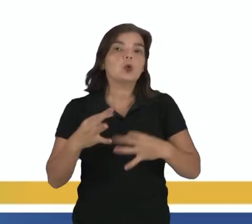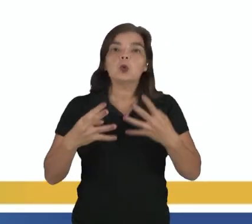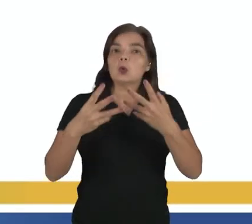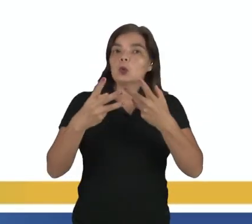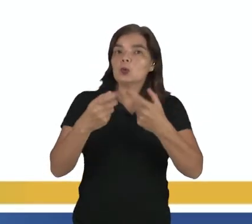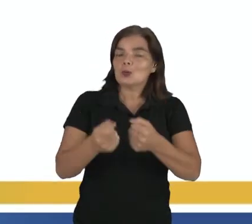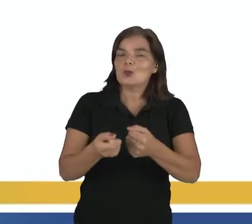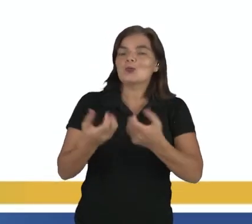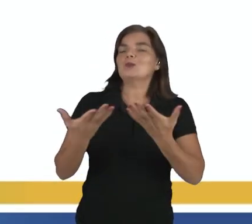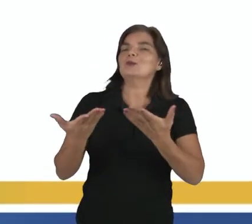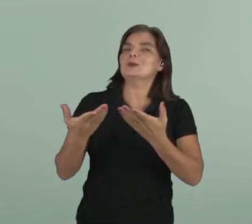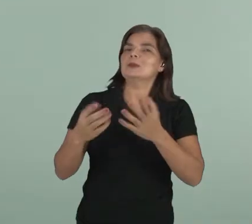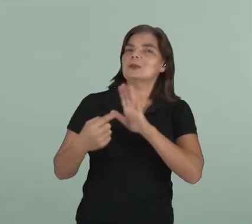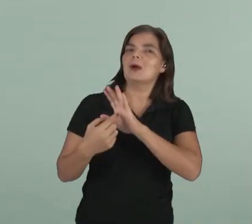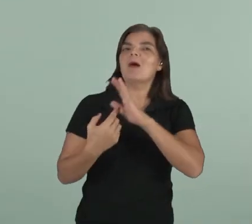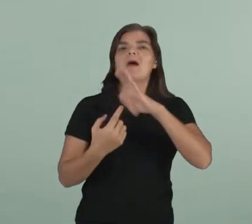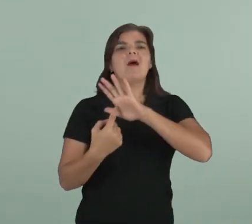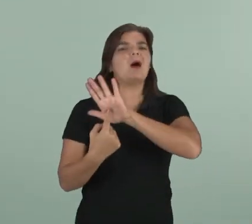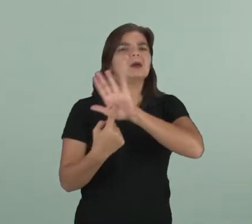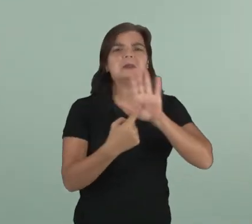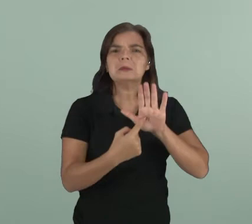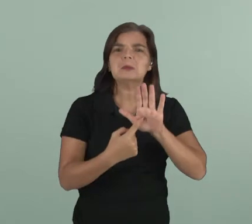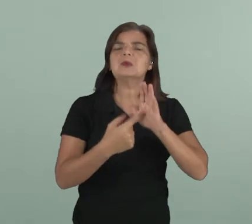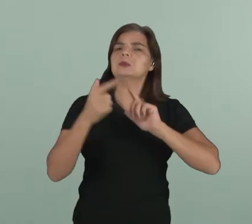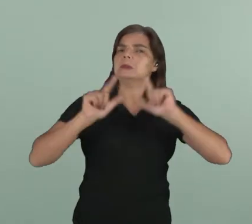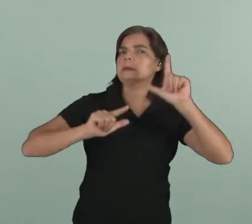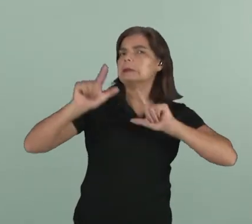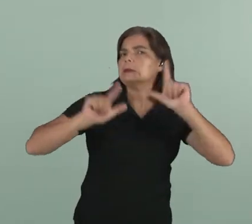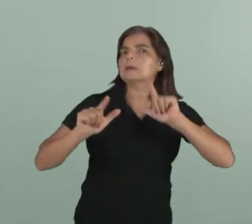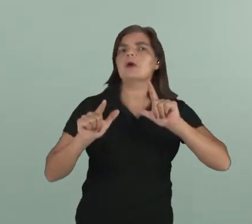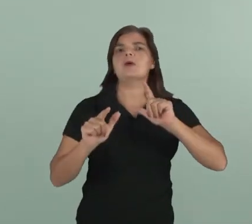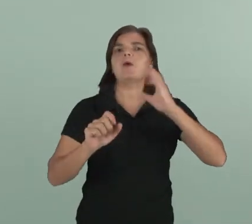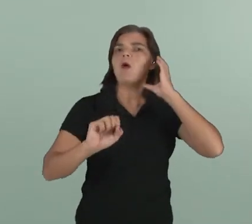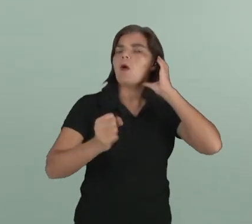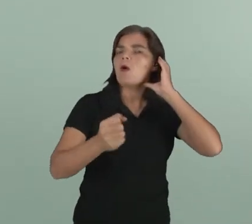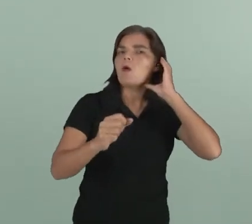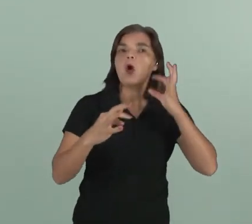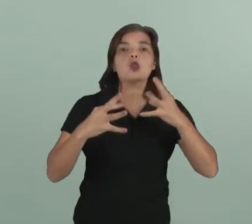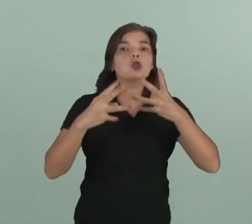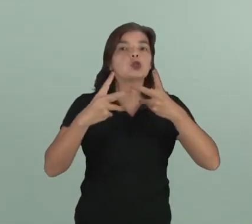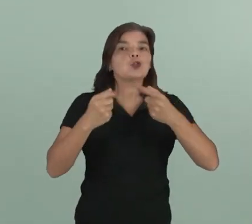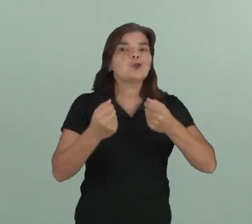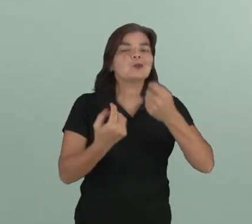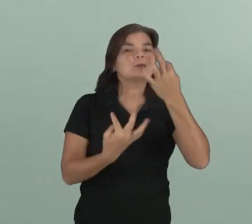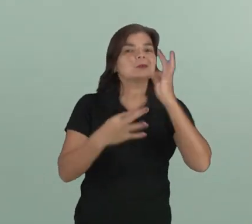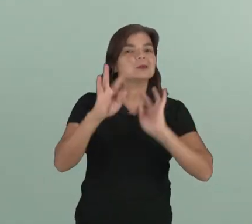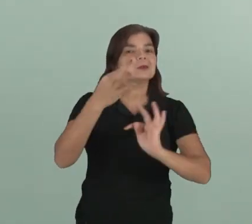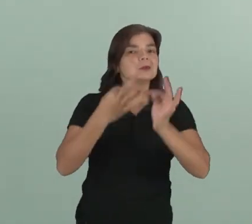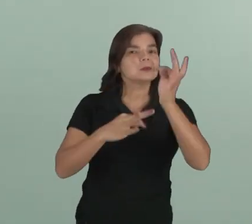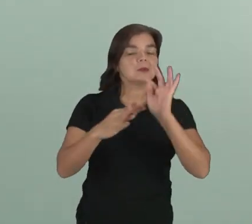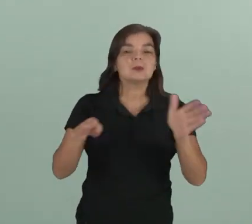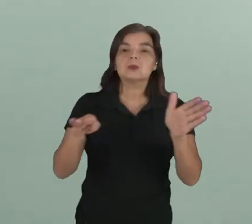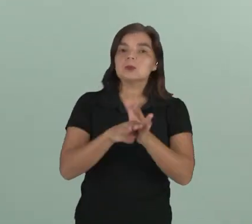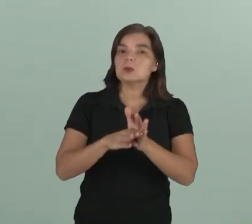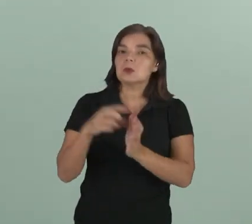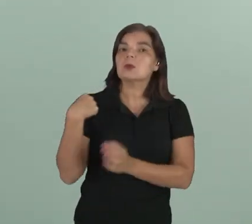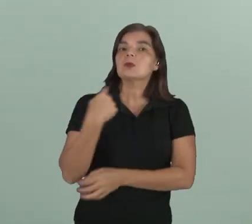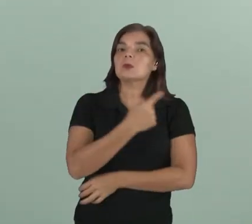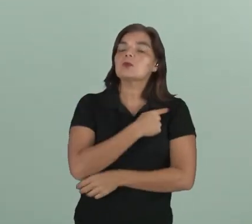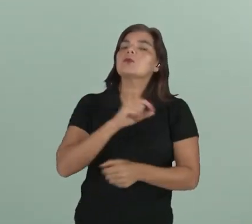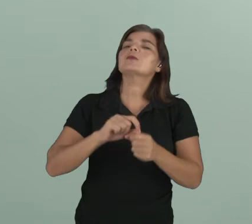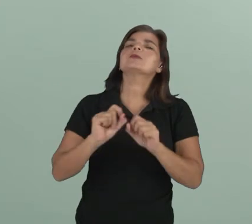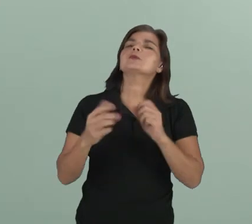todo o seu aparato, imprensa, TV, rádio, todas as tecnologias que chegam até nós,